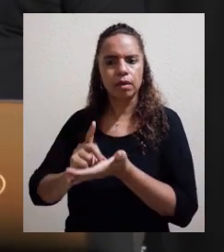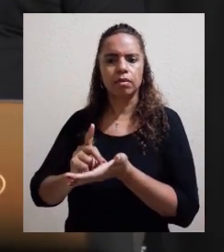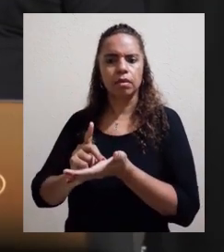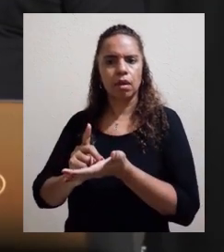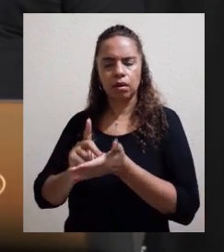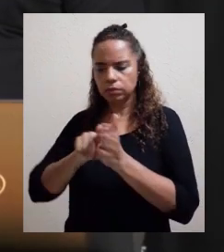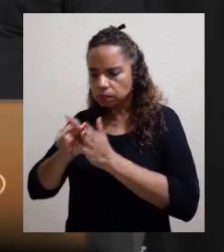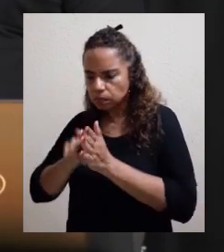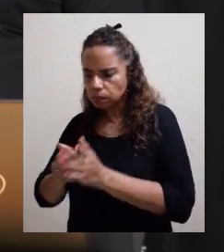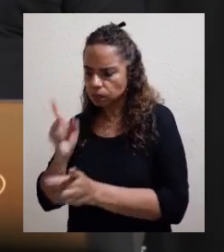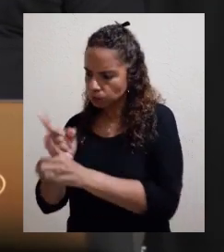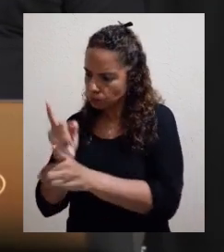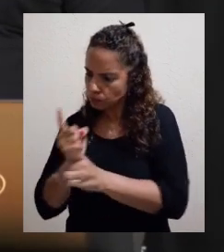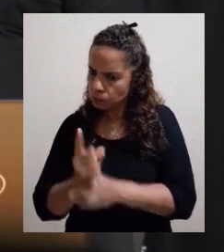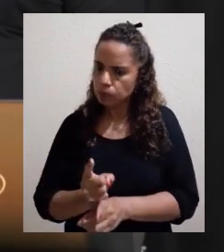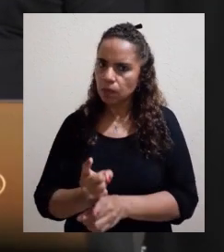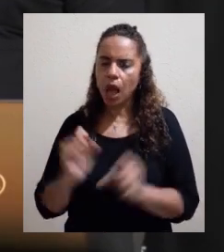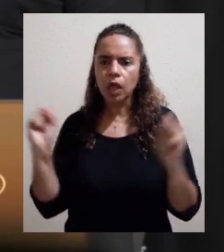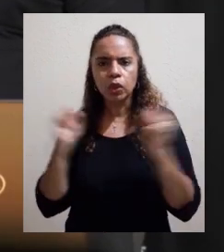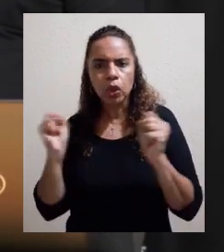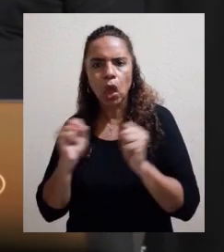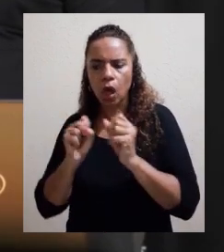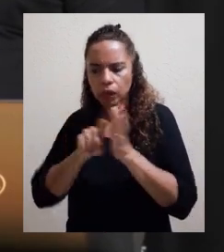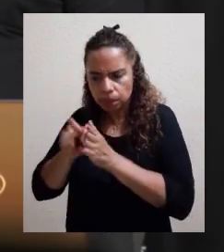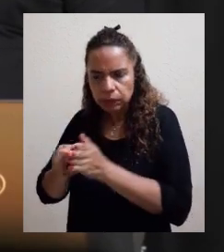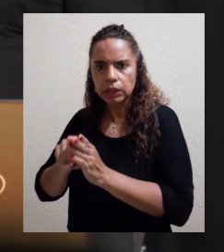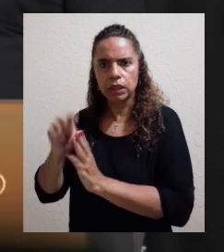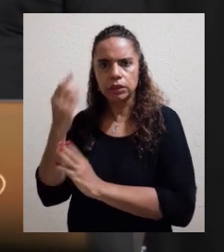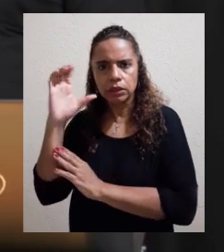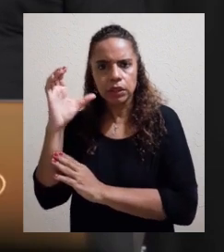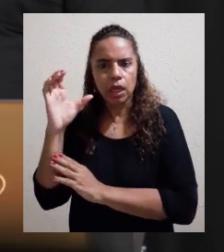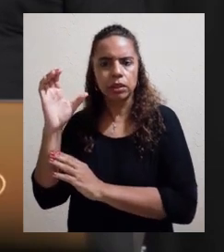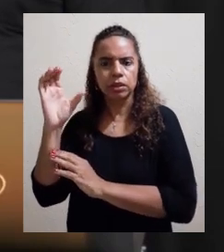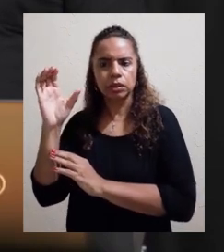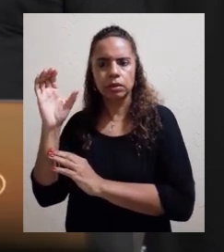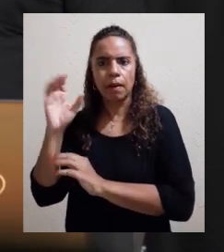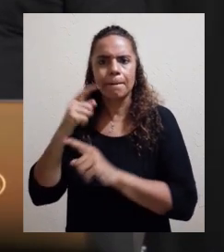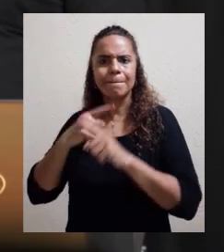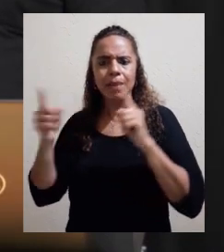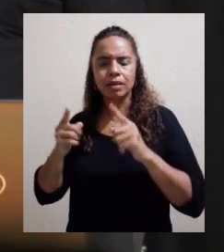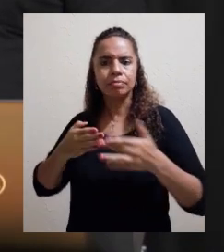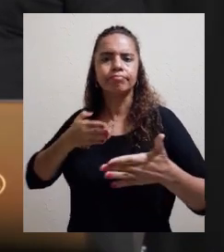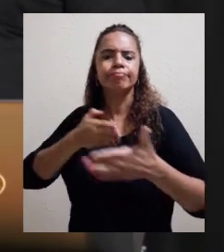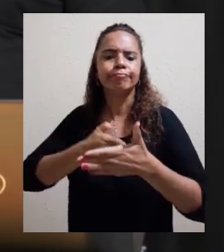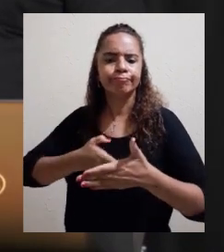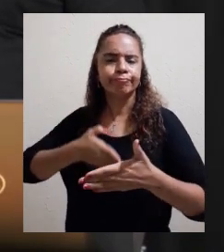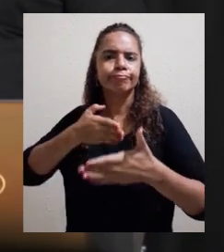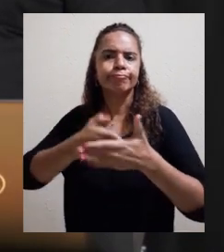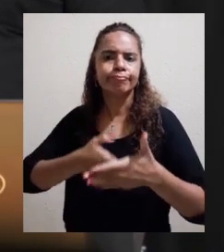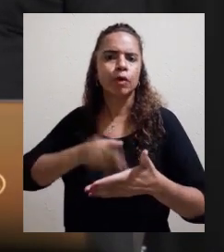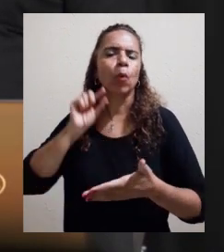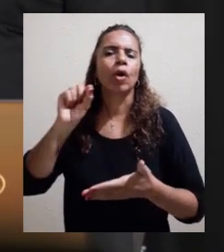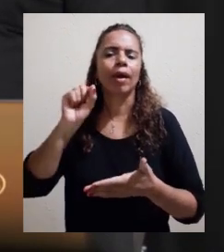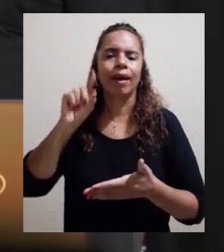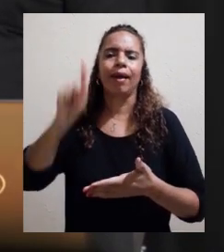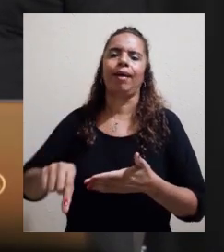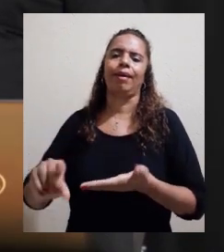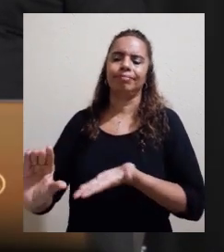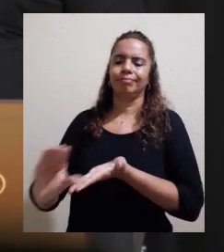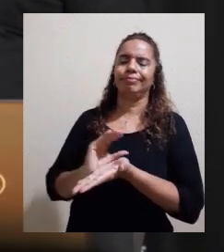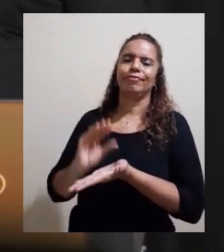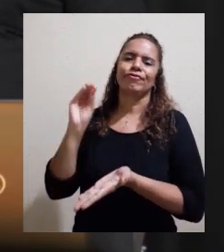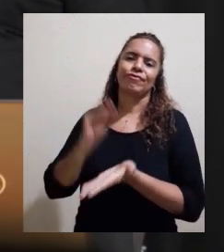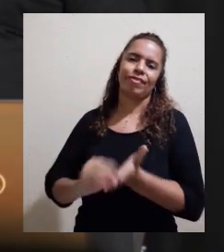trabalham de verdade e que adoram ciência, mas que acabam esbarrando, infelizmente, na